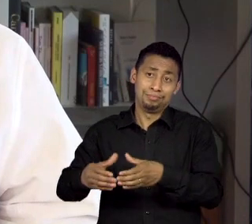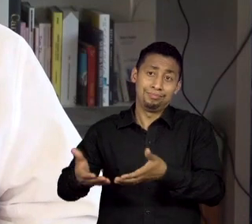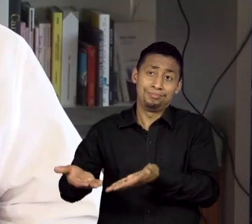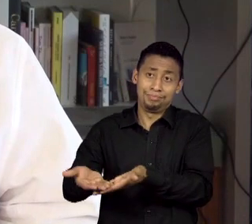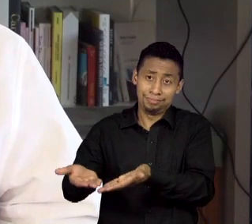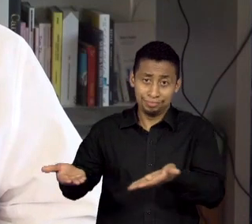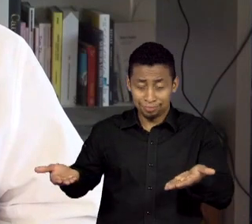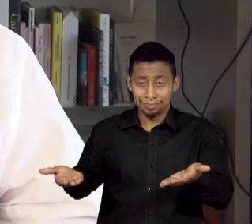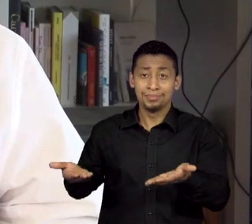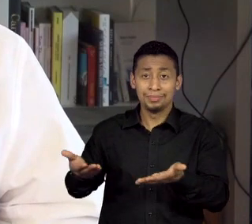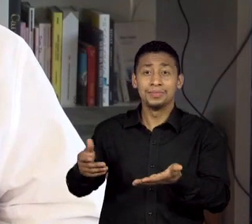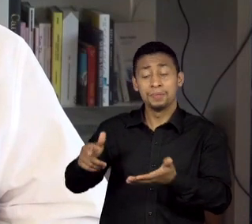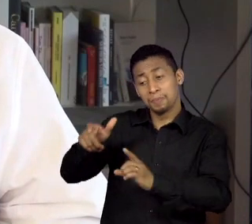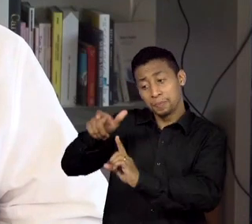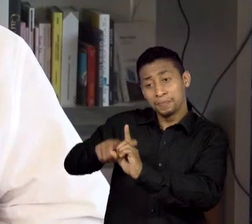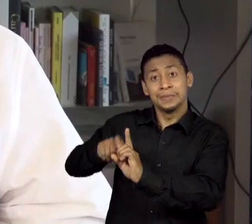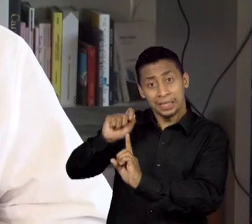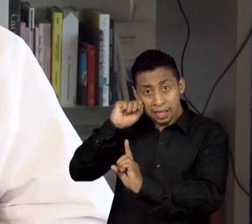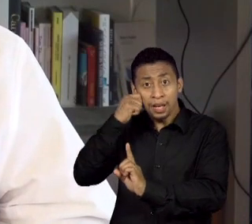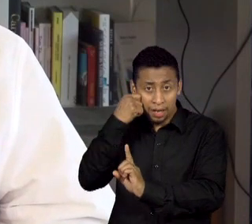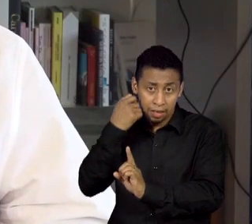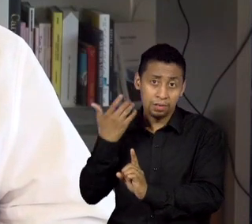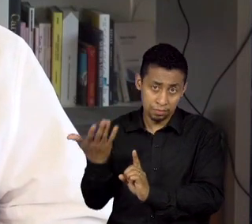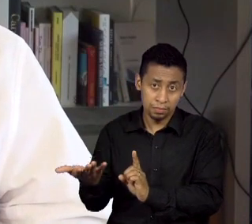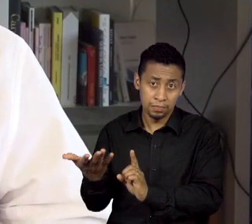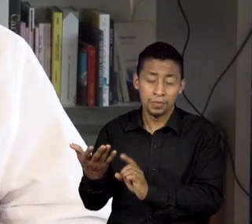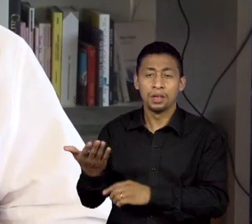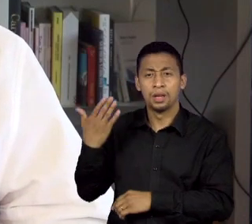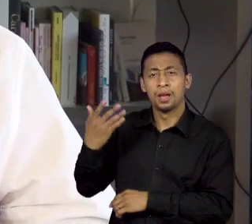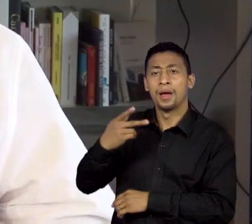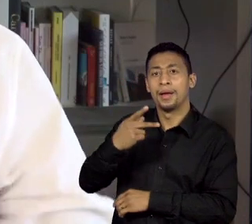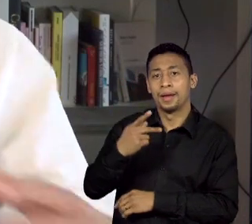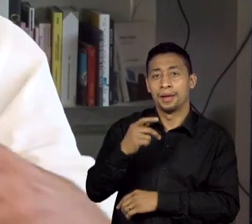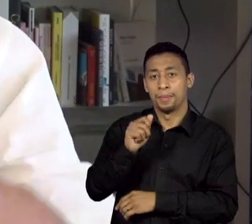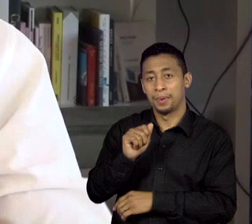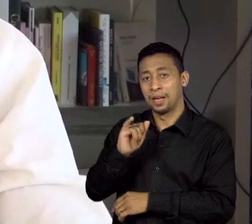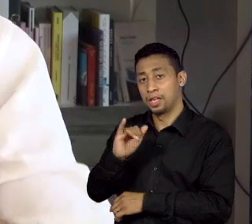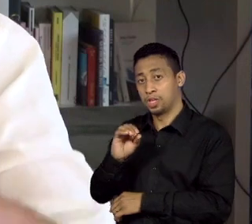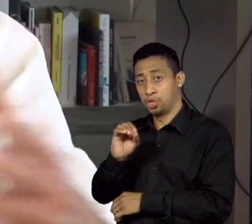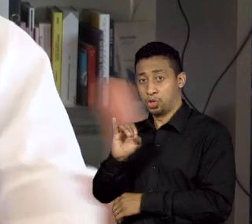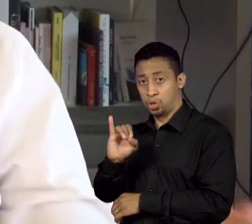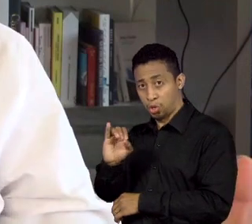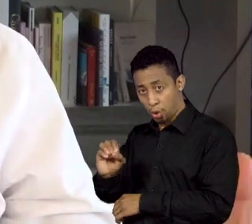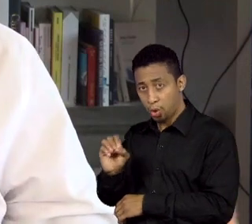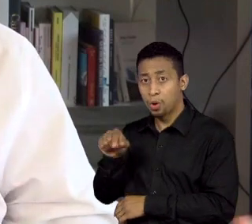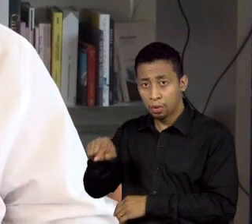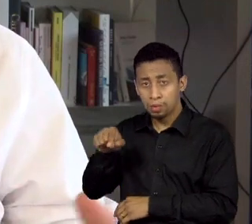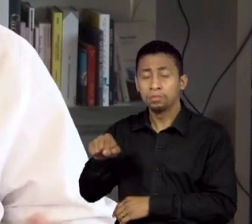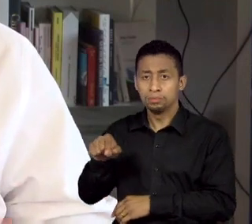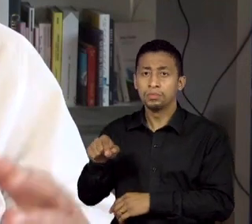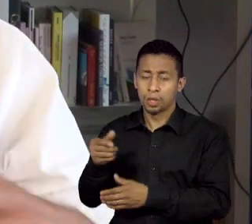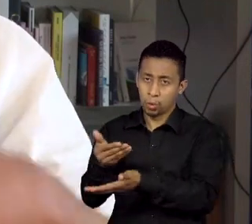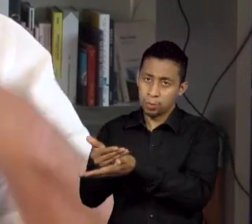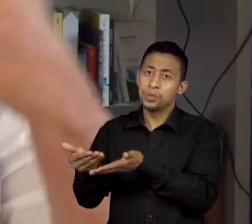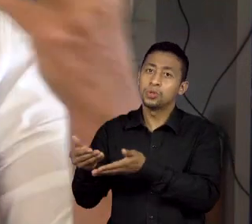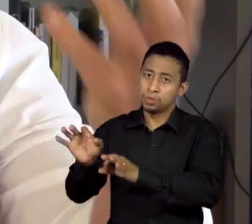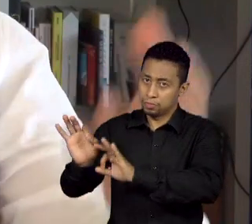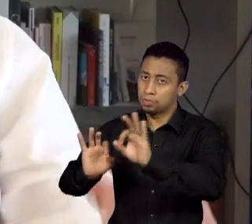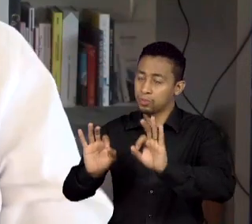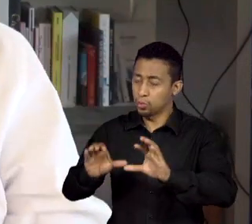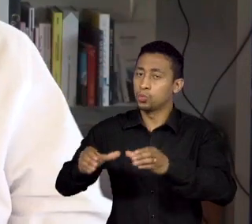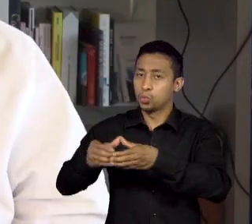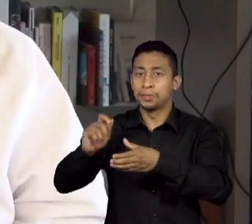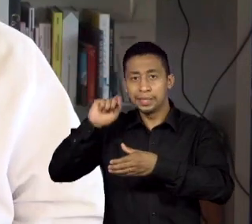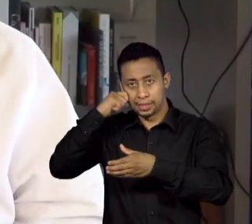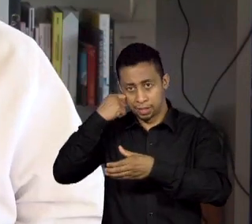que tivessem protagonistas negros, né? O Paió foi uma que a gente partiu do grupo, a gente pegou. O Paió de certa maneira, mesmo que